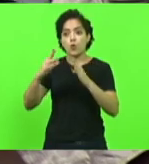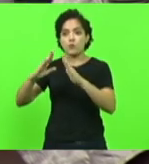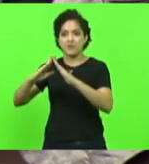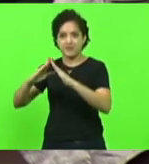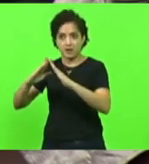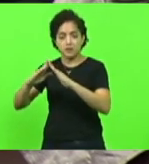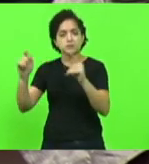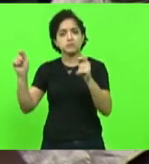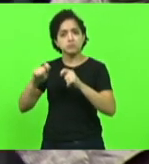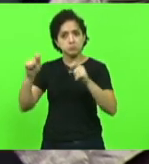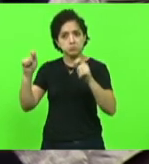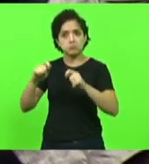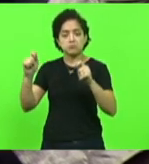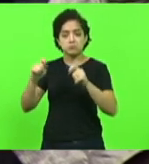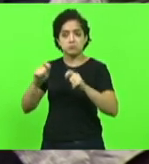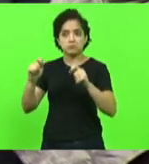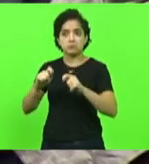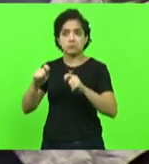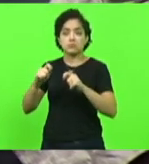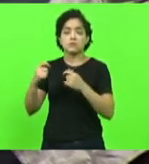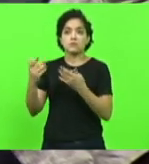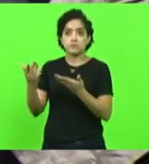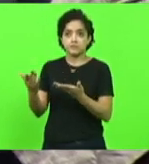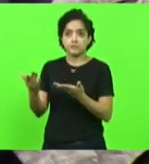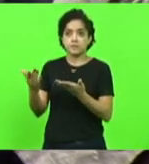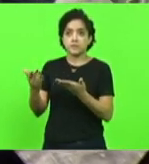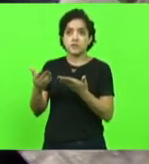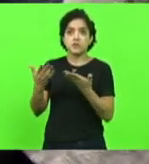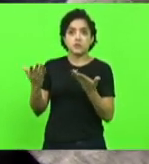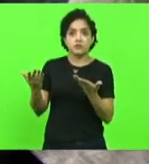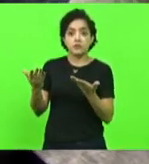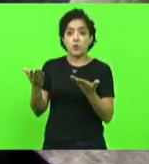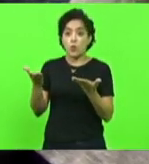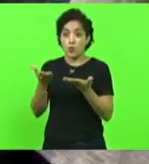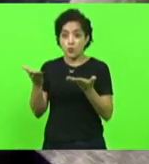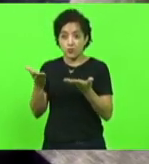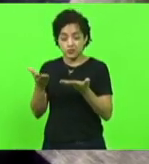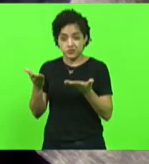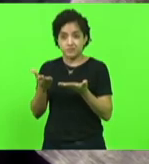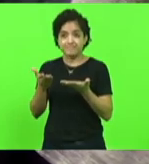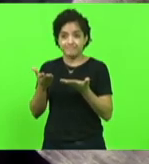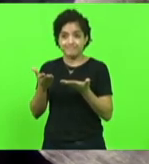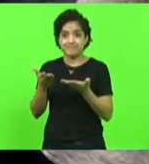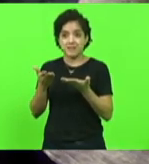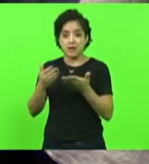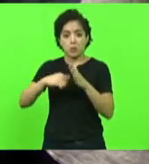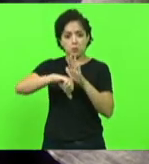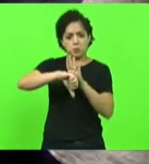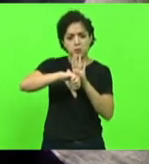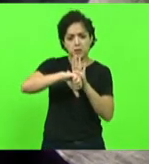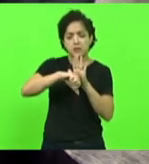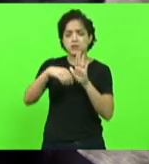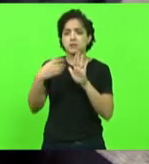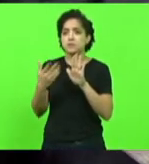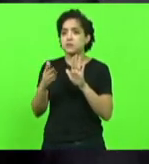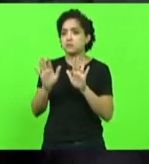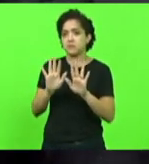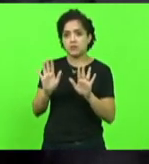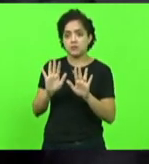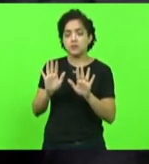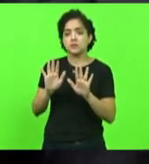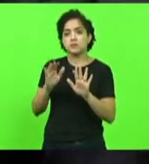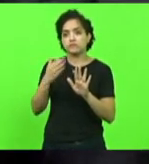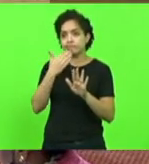possibilidade e não ficarem como estão sendo hoje, como se fossem criminosos. Por isso, peço o voto pela